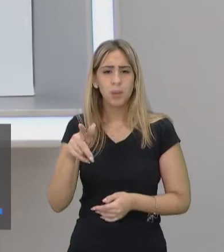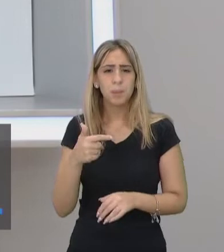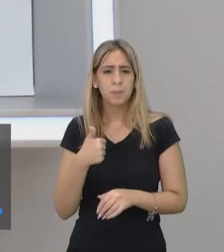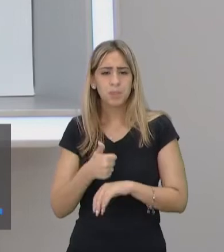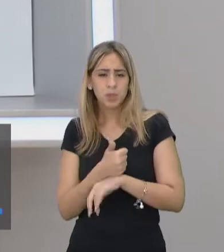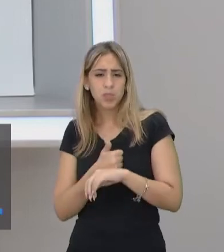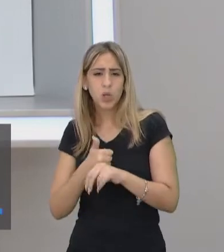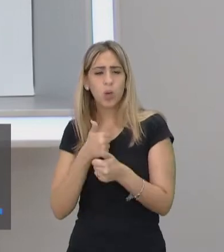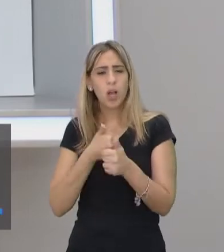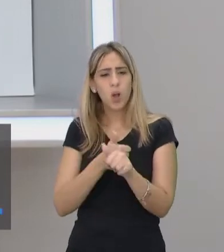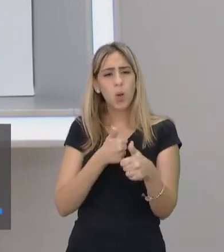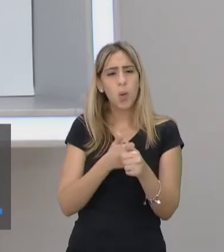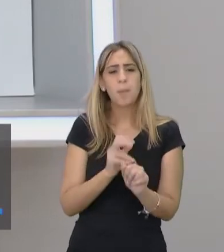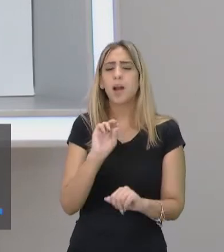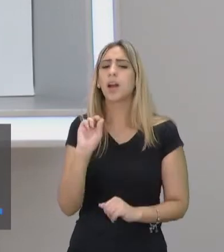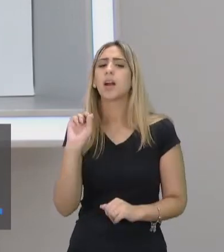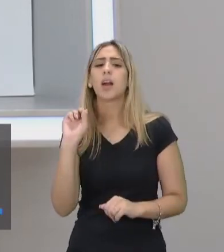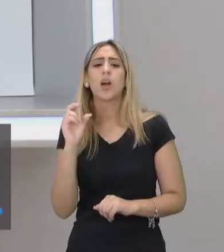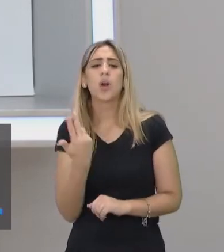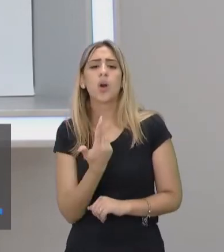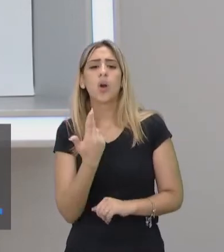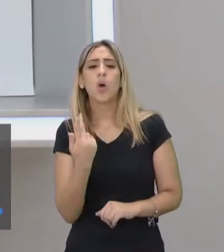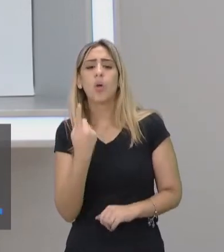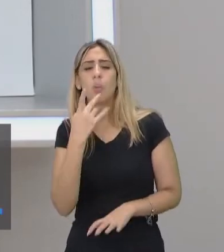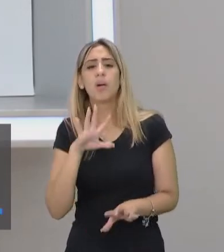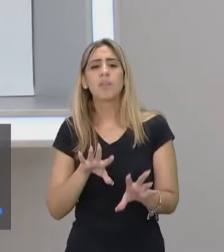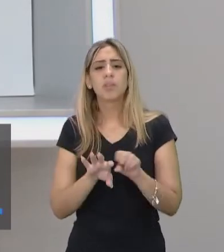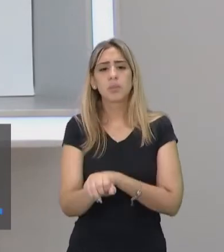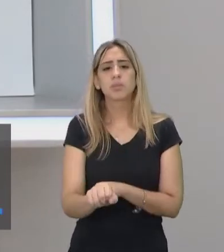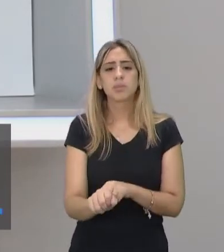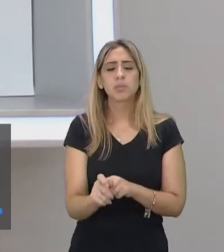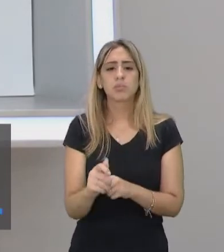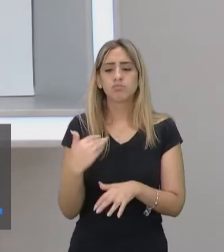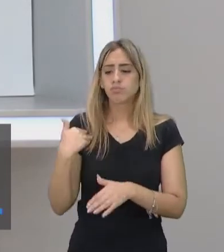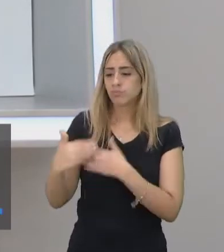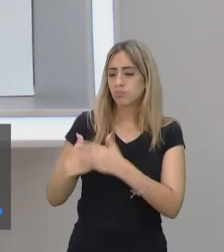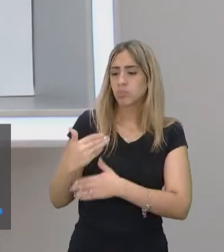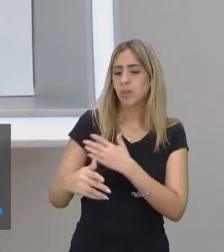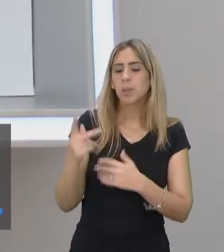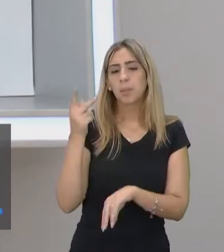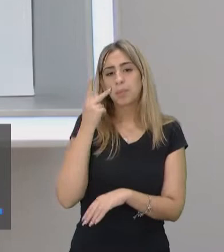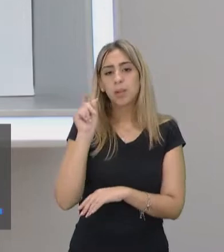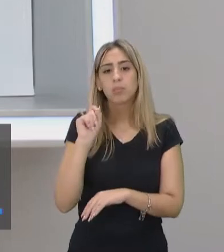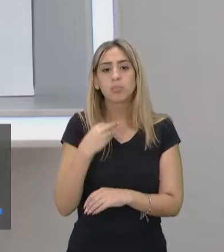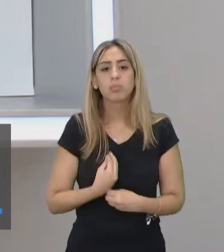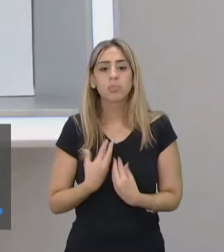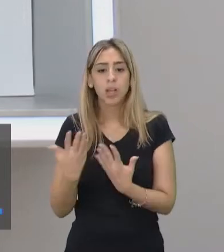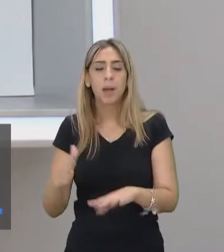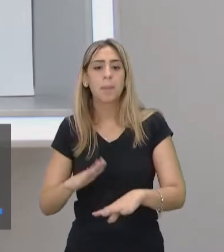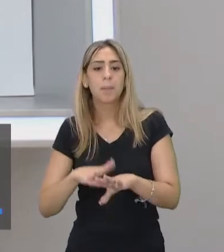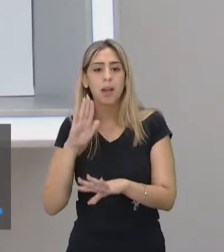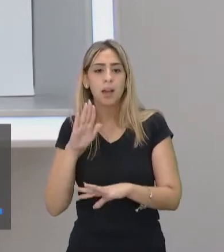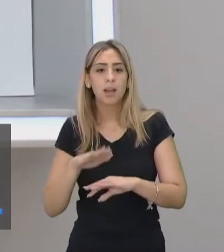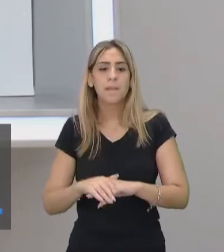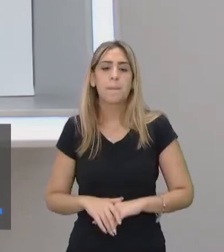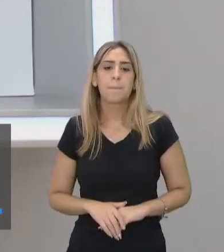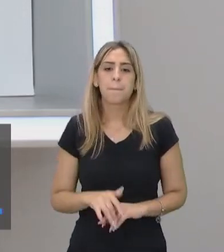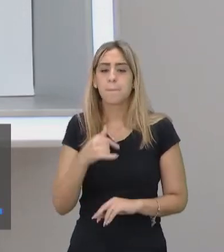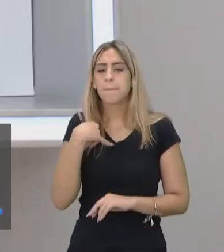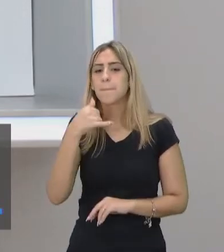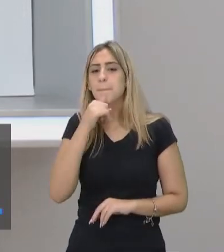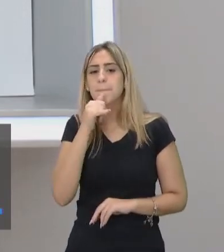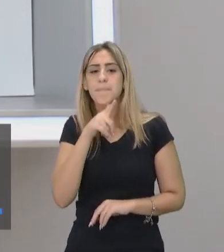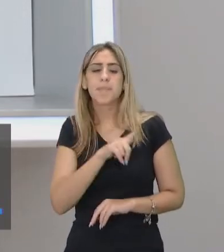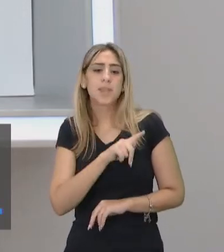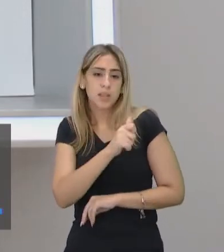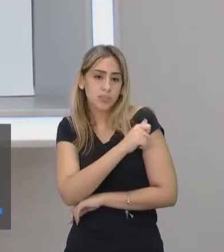que acompanha, ou numa formação posterior para me dedicar mais ali, quando, por exemplo, eu tinha um